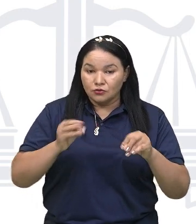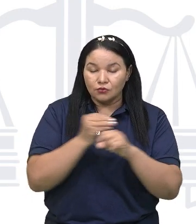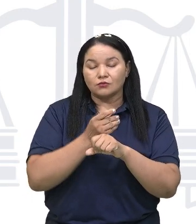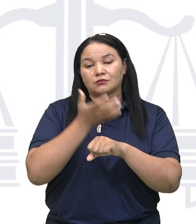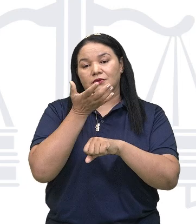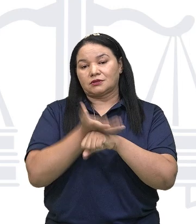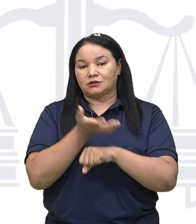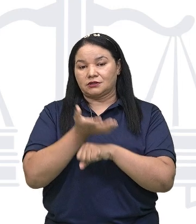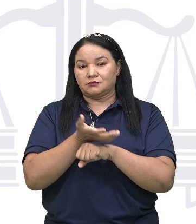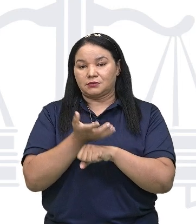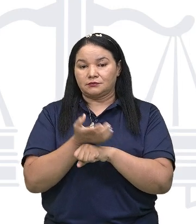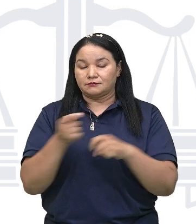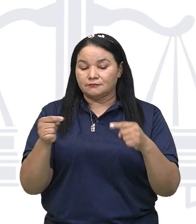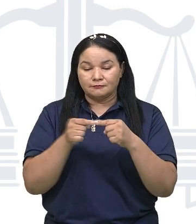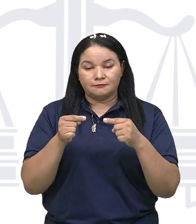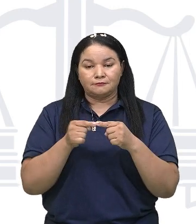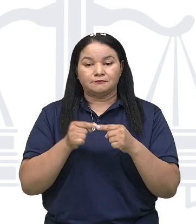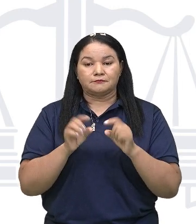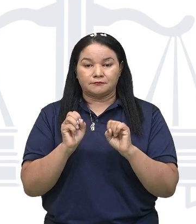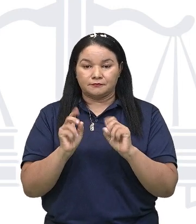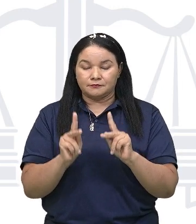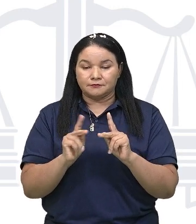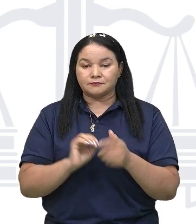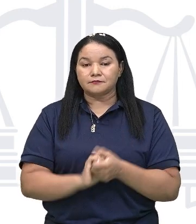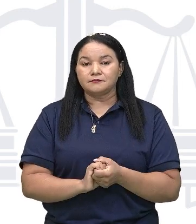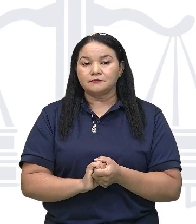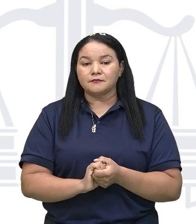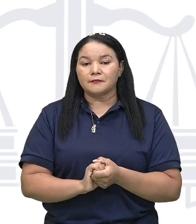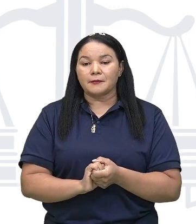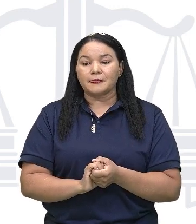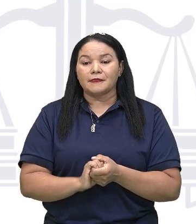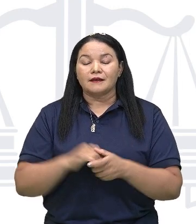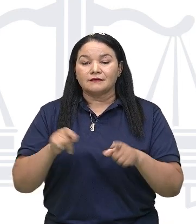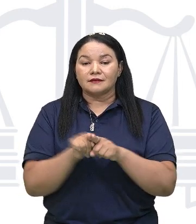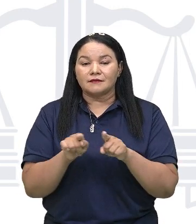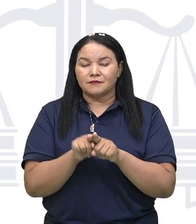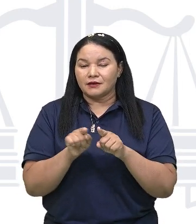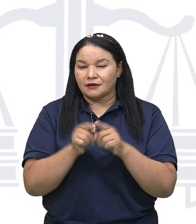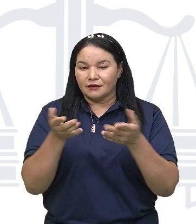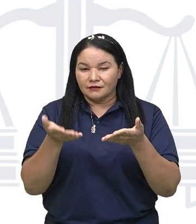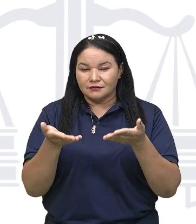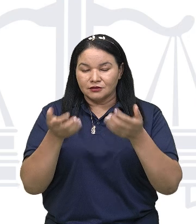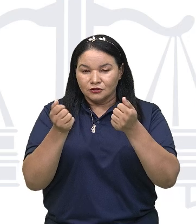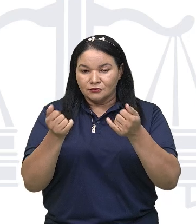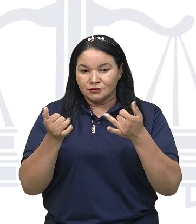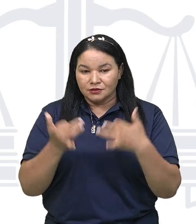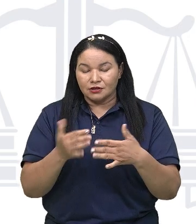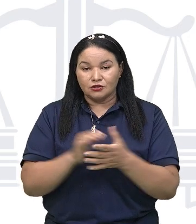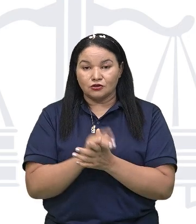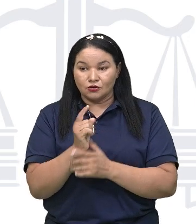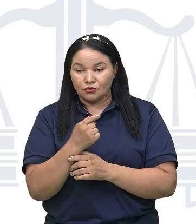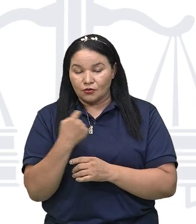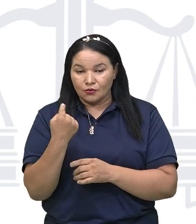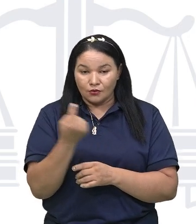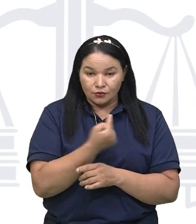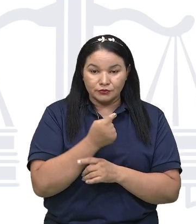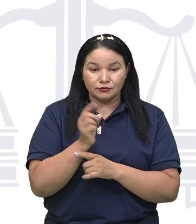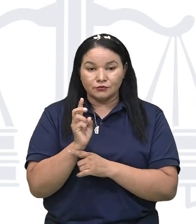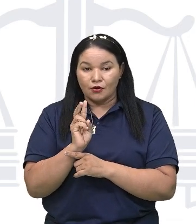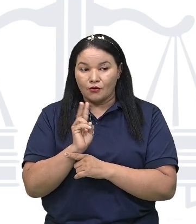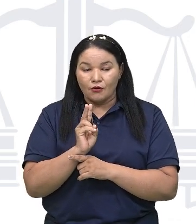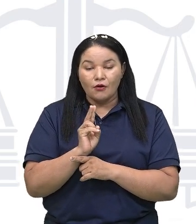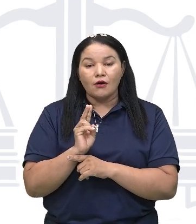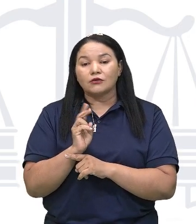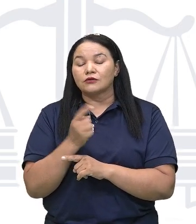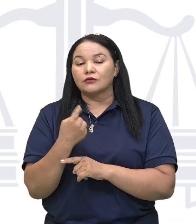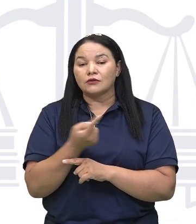bem equilibrado. Tá certo? Isso mesmo. Só reforçando, né, que nós, do monitoramento, nós também